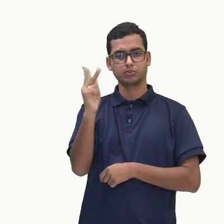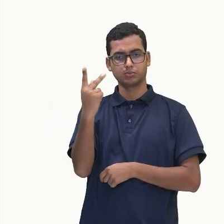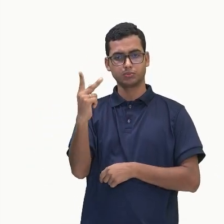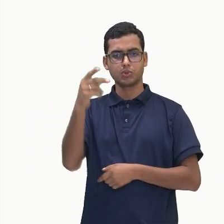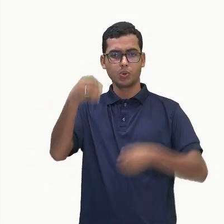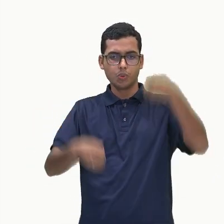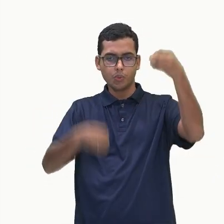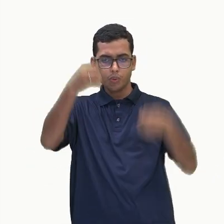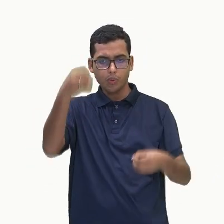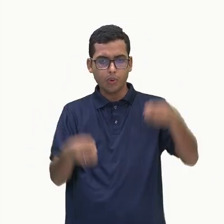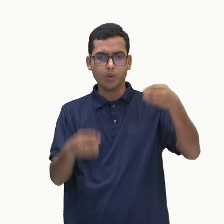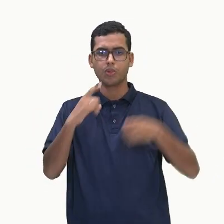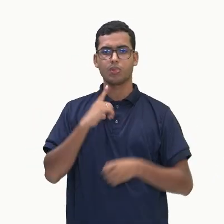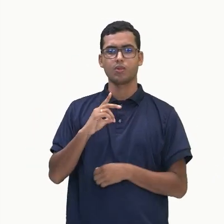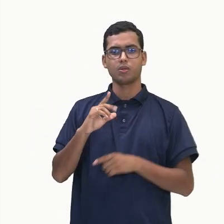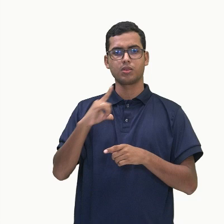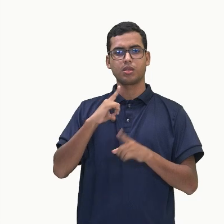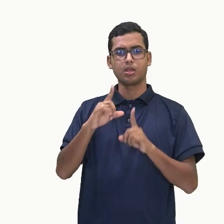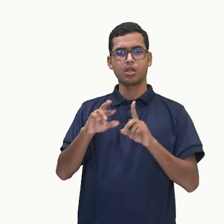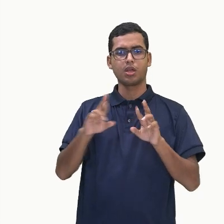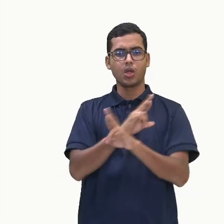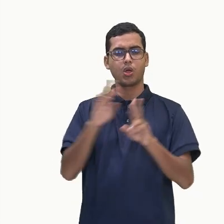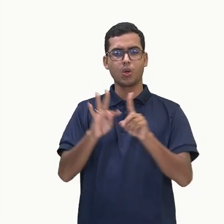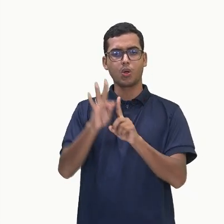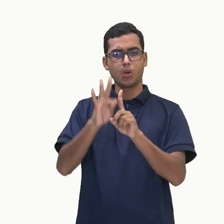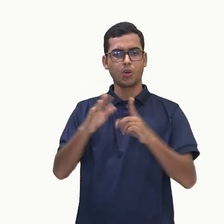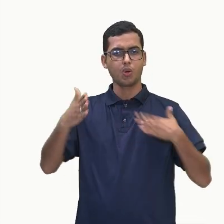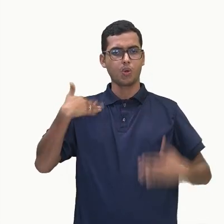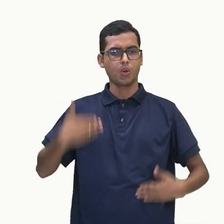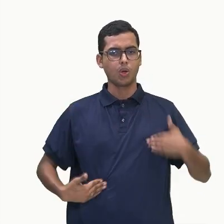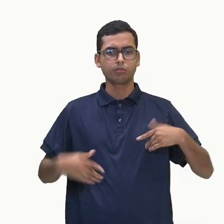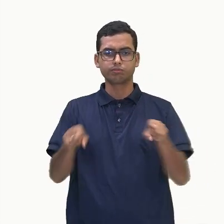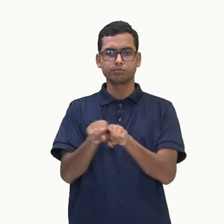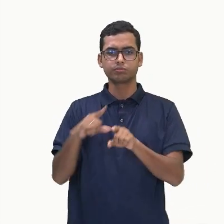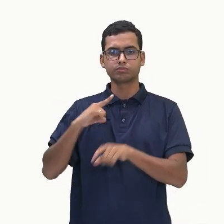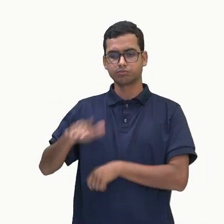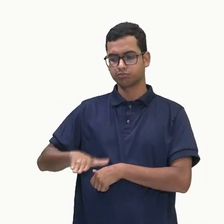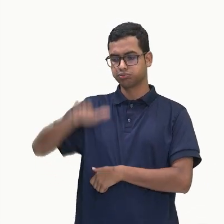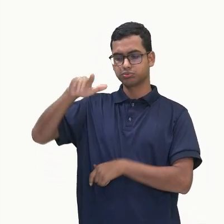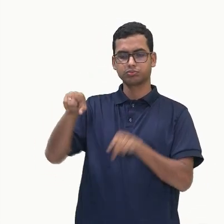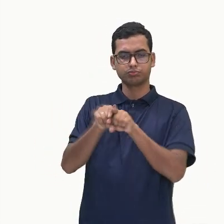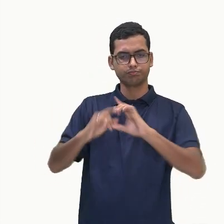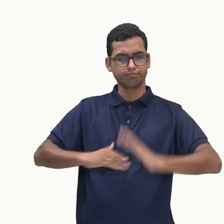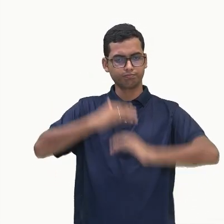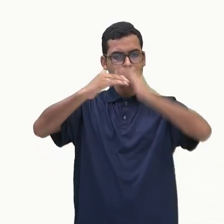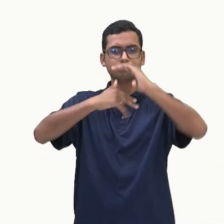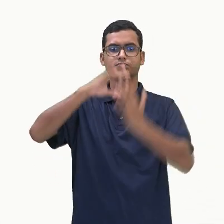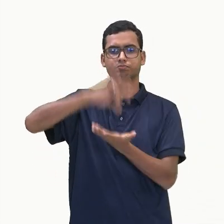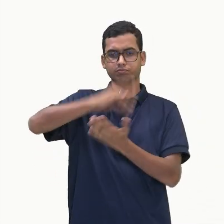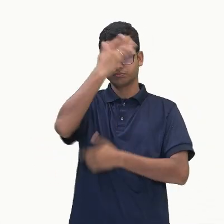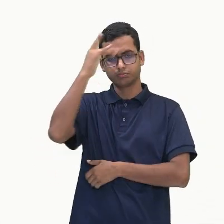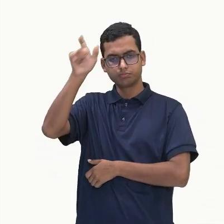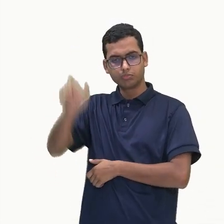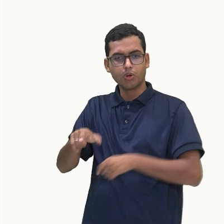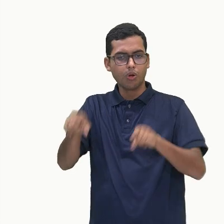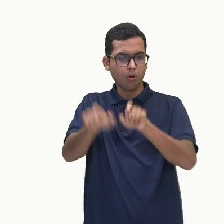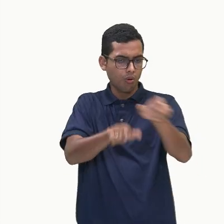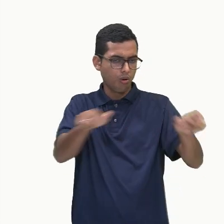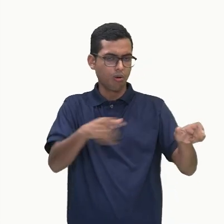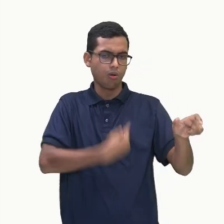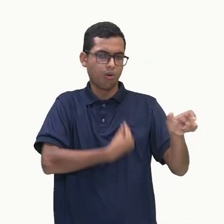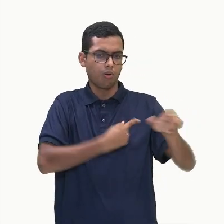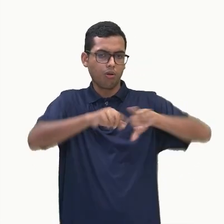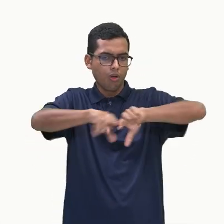a ver com as temperaturas do corpo, crescimento e o desenvolvimento desse ser vivo, a reprodução